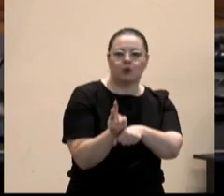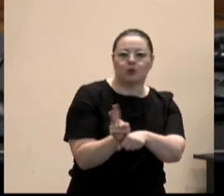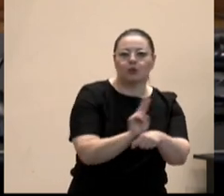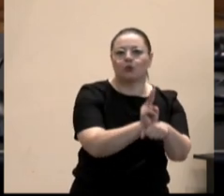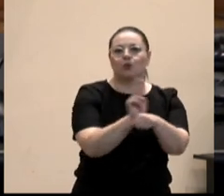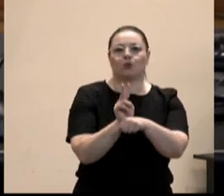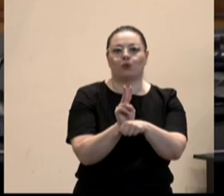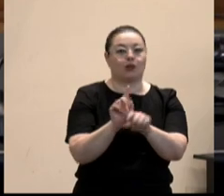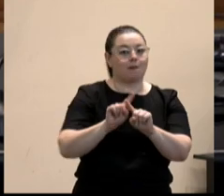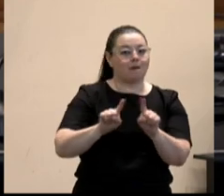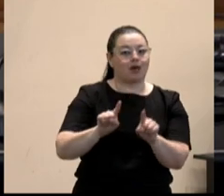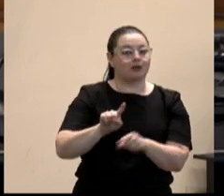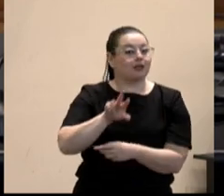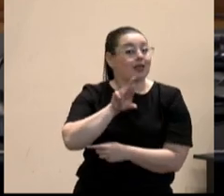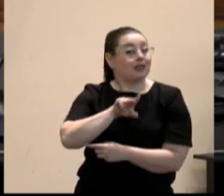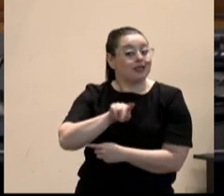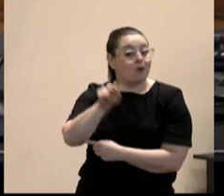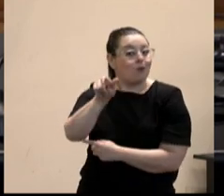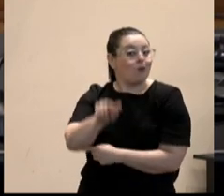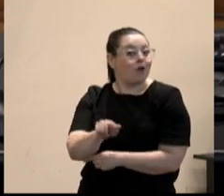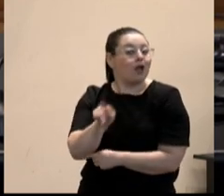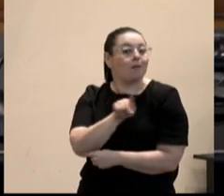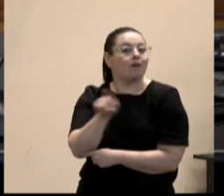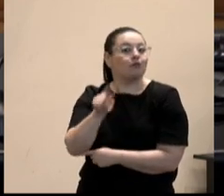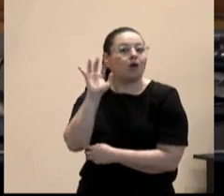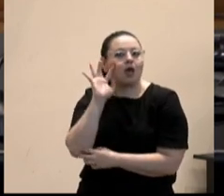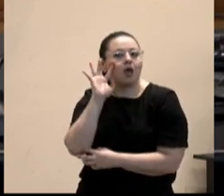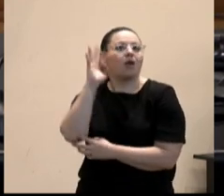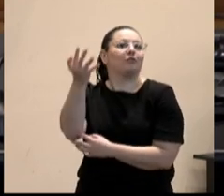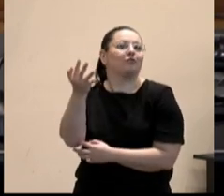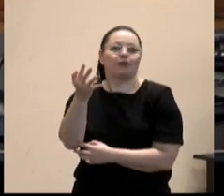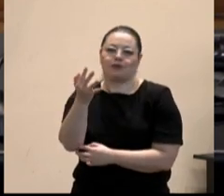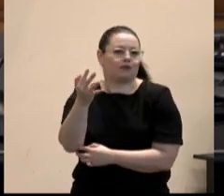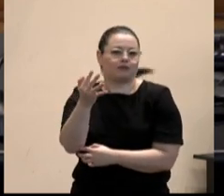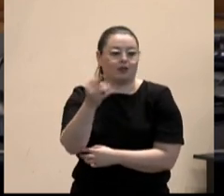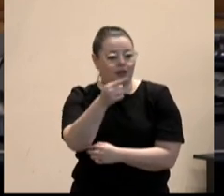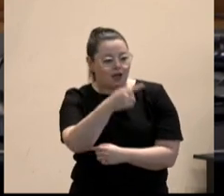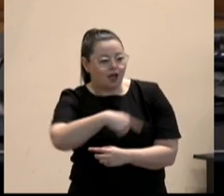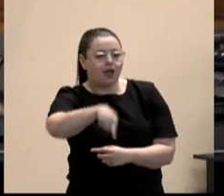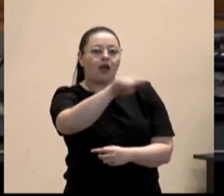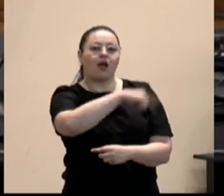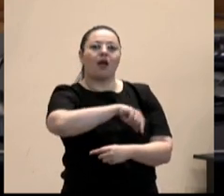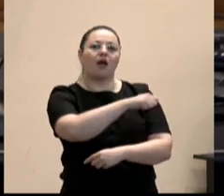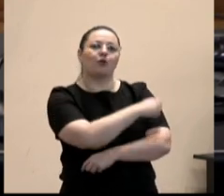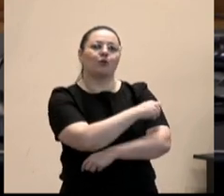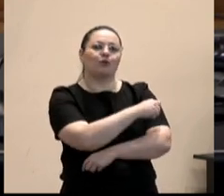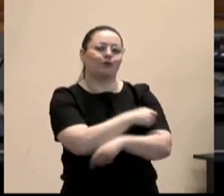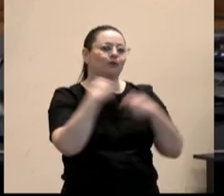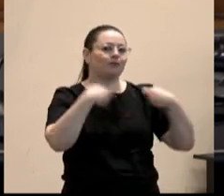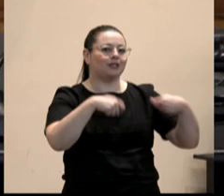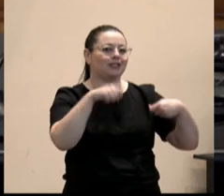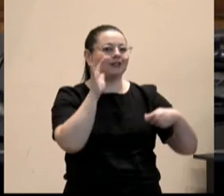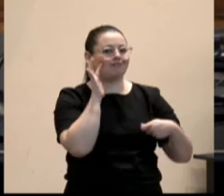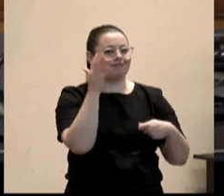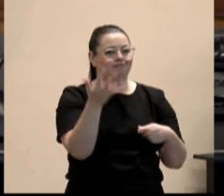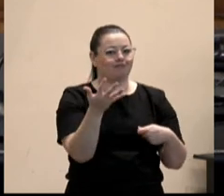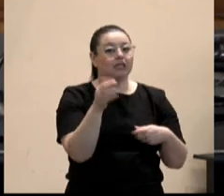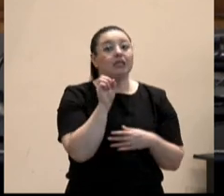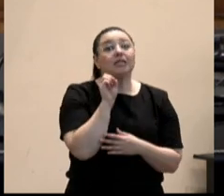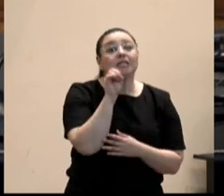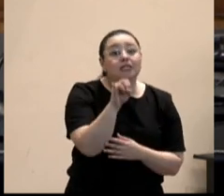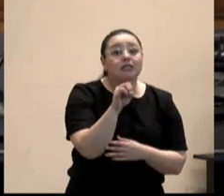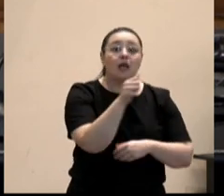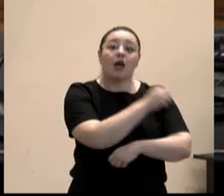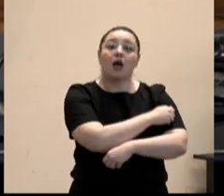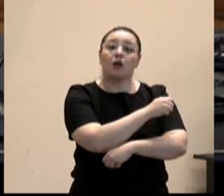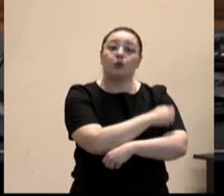mas não é ele, desculpa, não é ele que decide pelo aluno. Os alunos têm que decidir. E se os alunos chegarem num